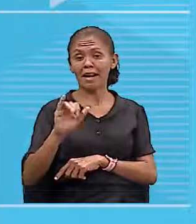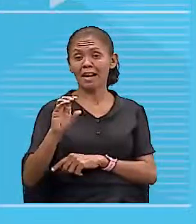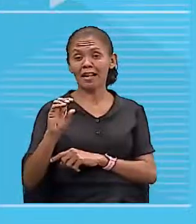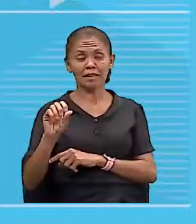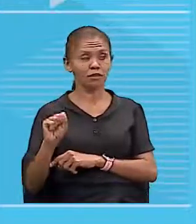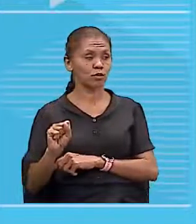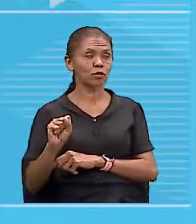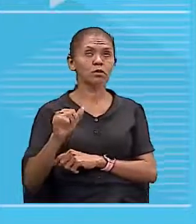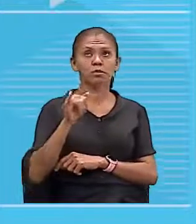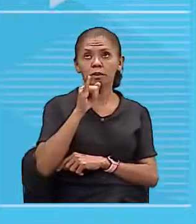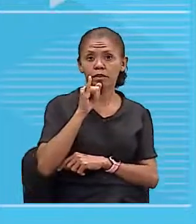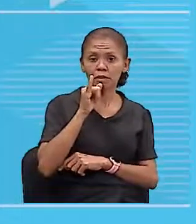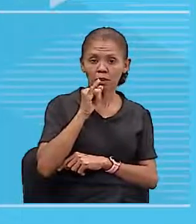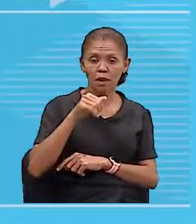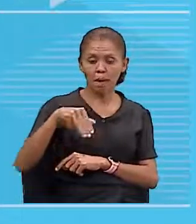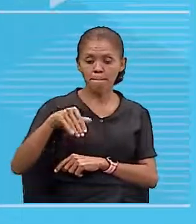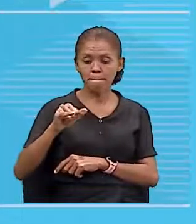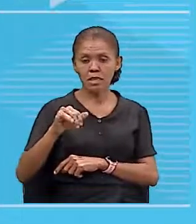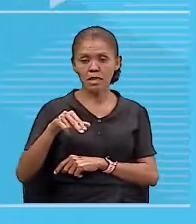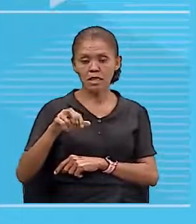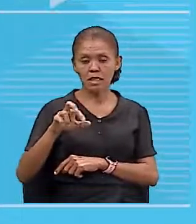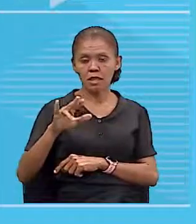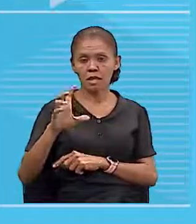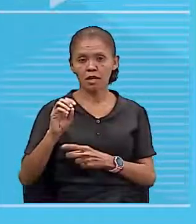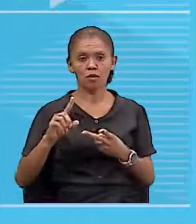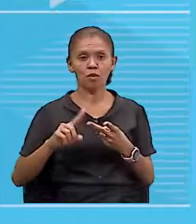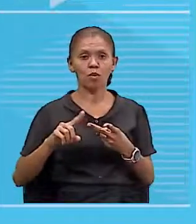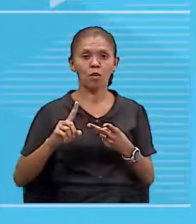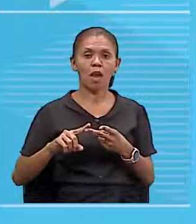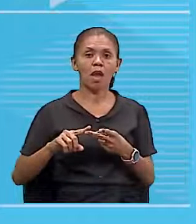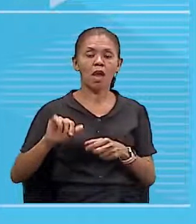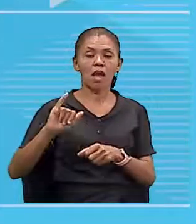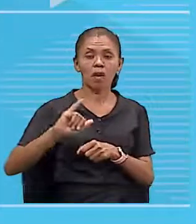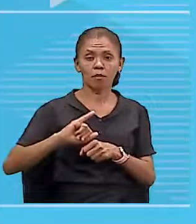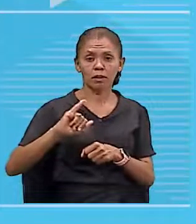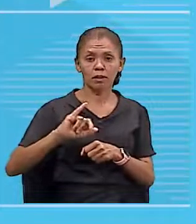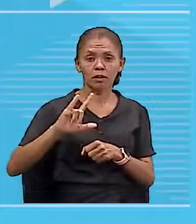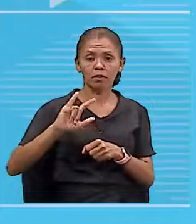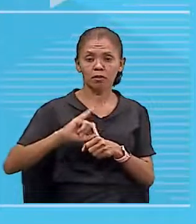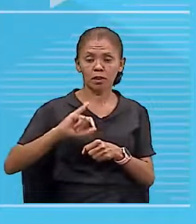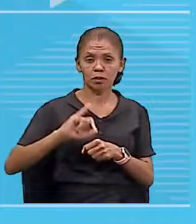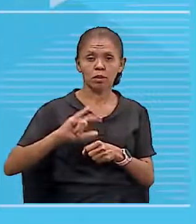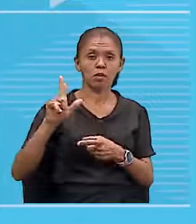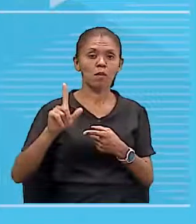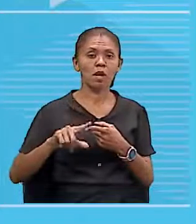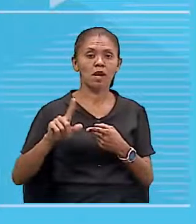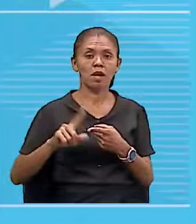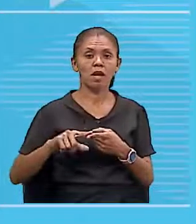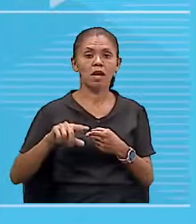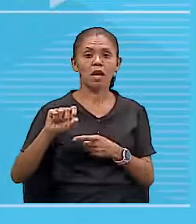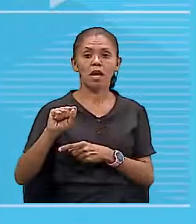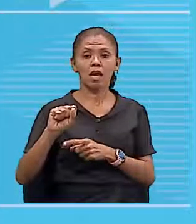é minério é petróleo é soja é produto primário